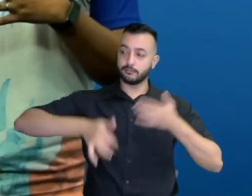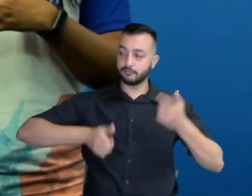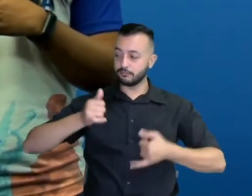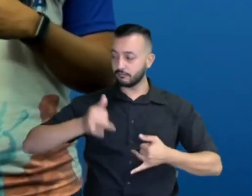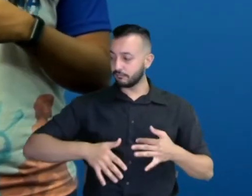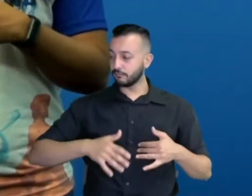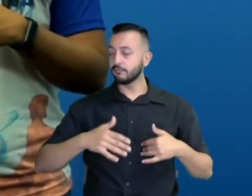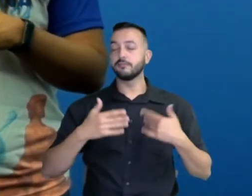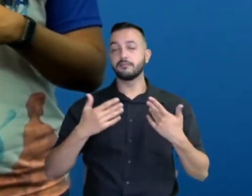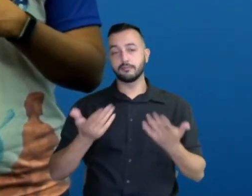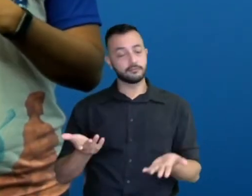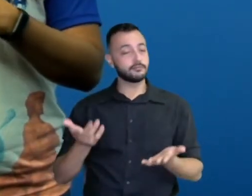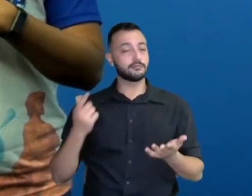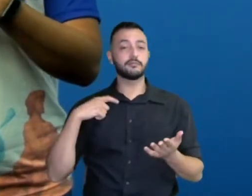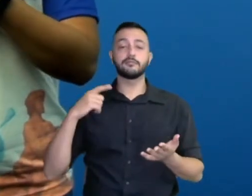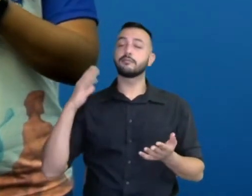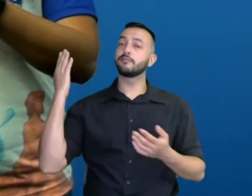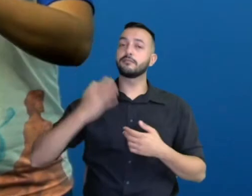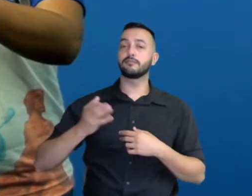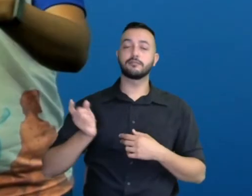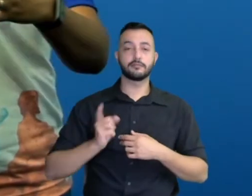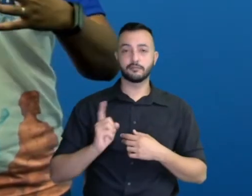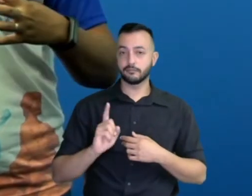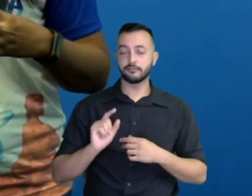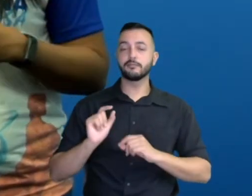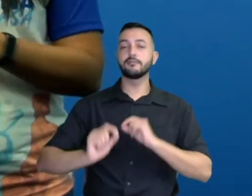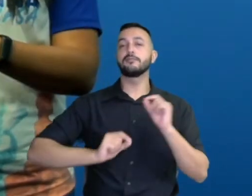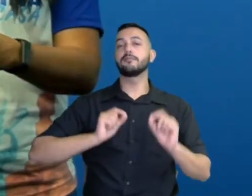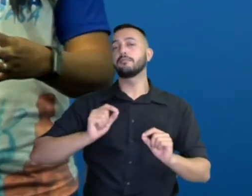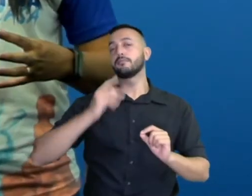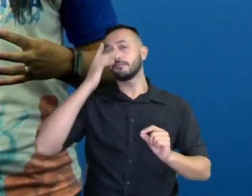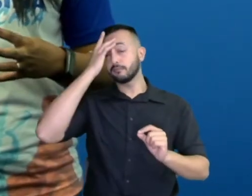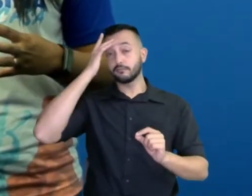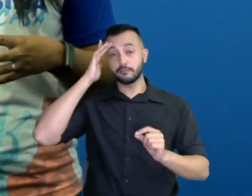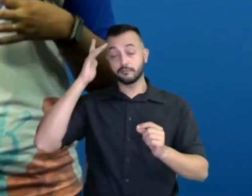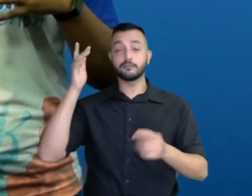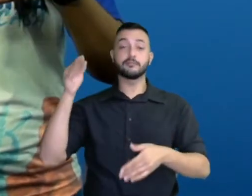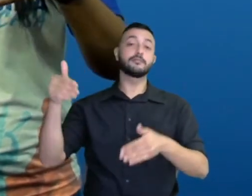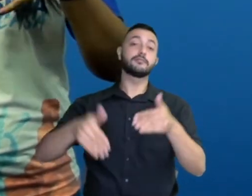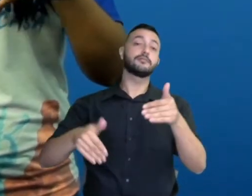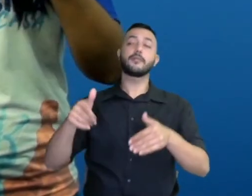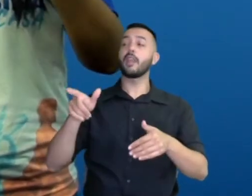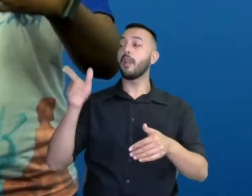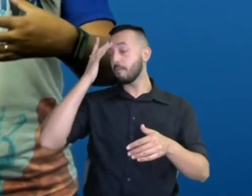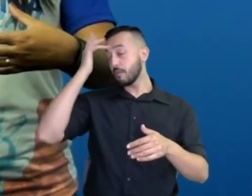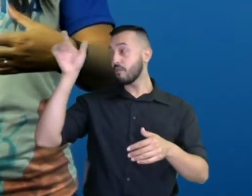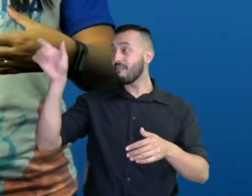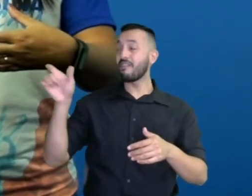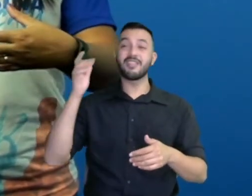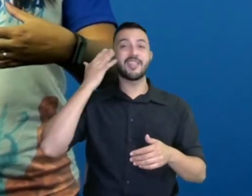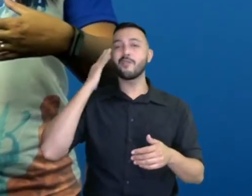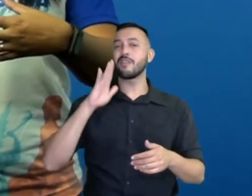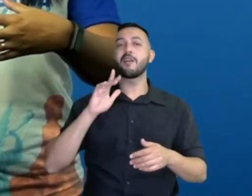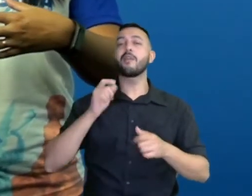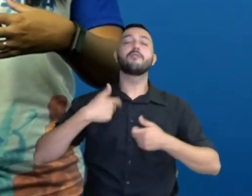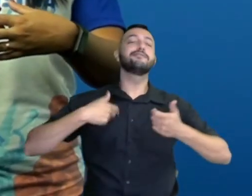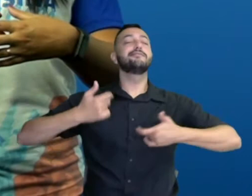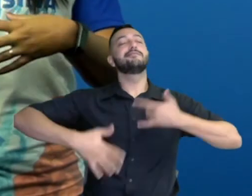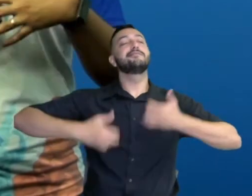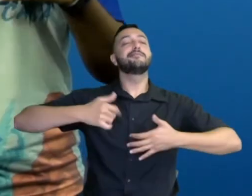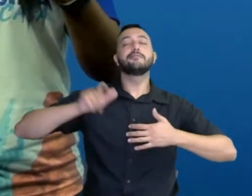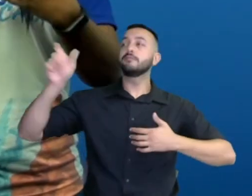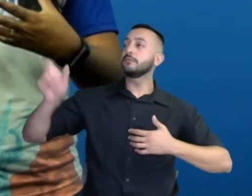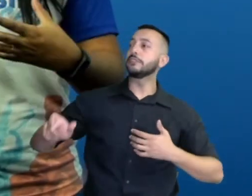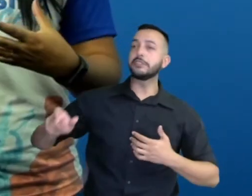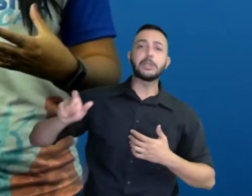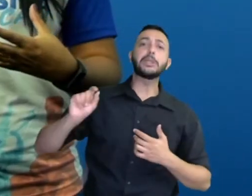E os indeterminados é alguém que está ali envolvido na conversa não sabe exatamente do que a gente está